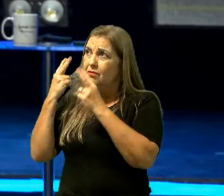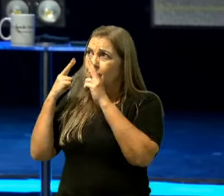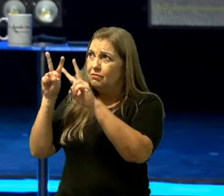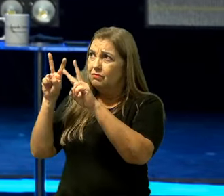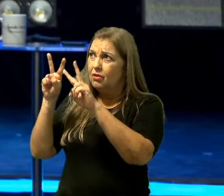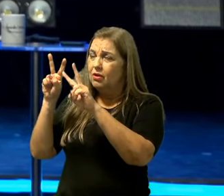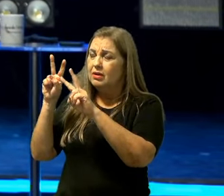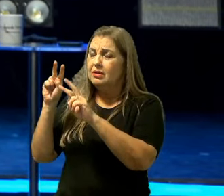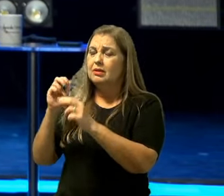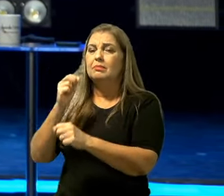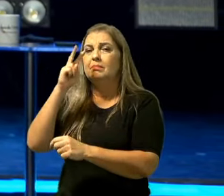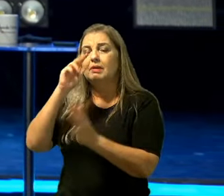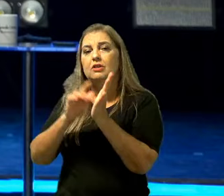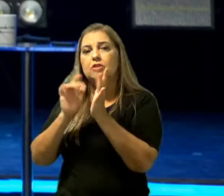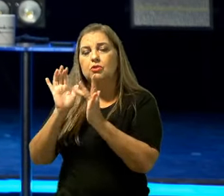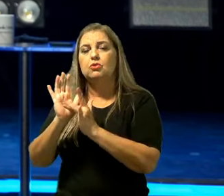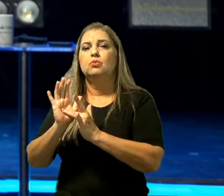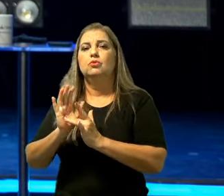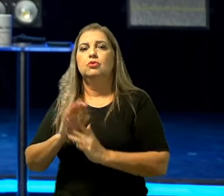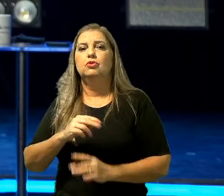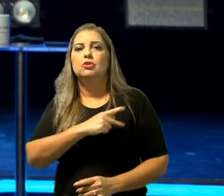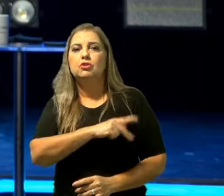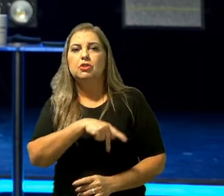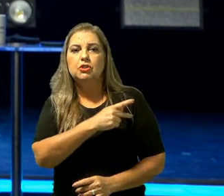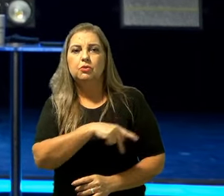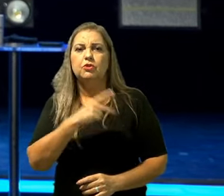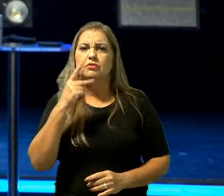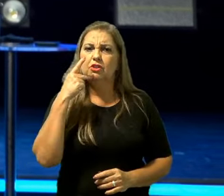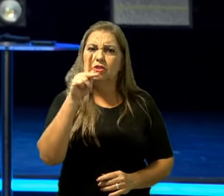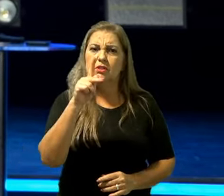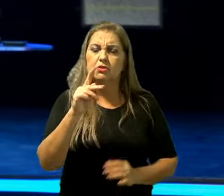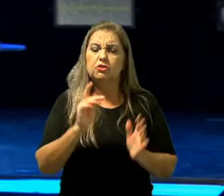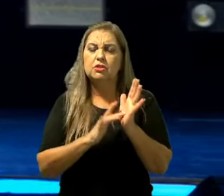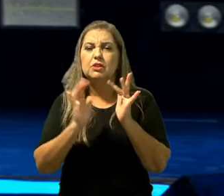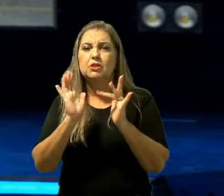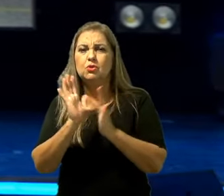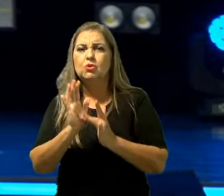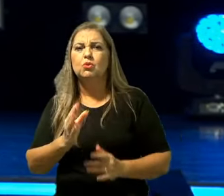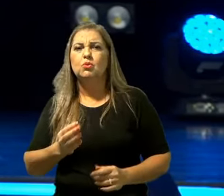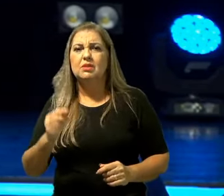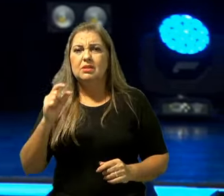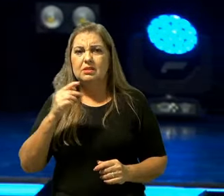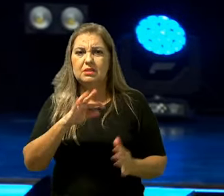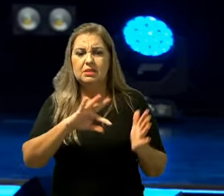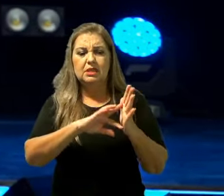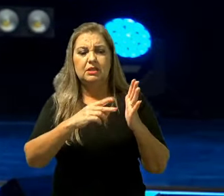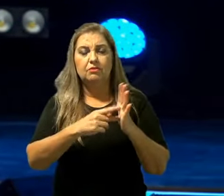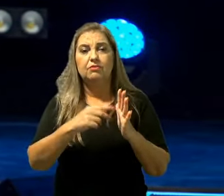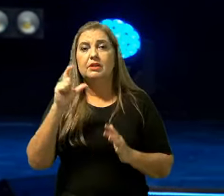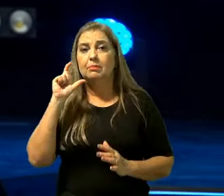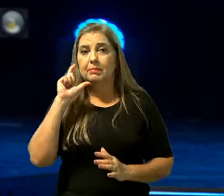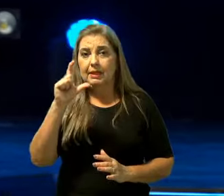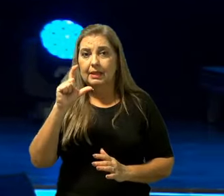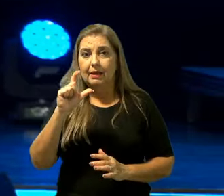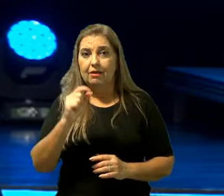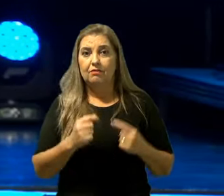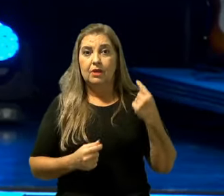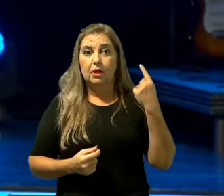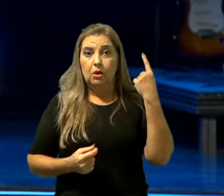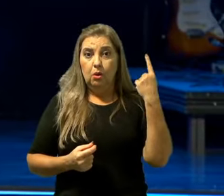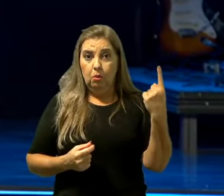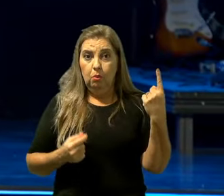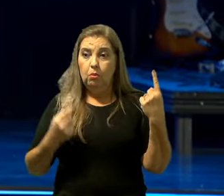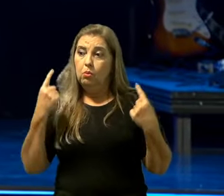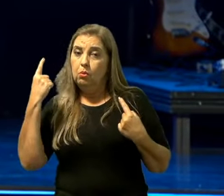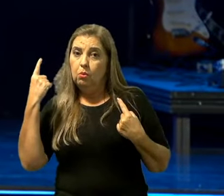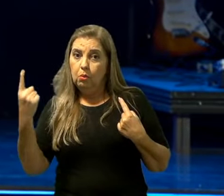vai dizer que Jesus é o verbo, Jesus é a palavra. Então, um significa construir a sua vida sobre o